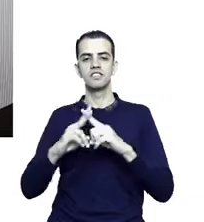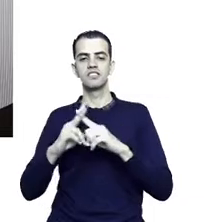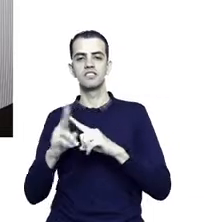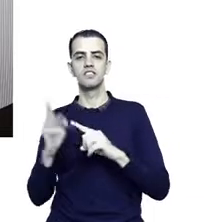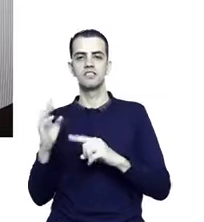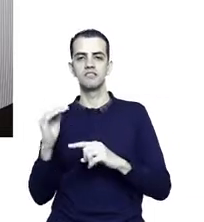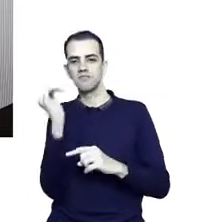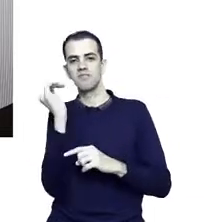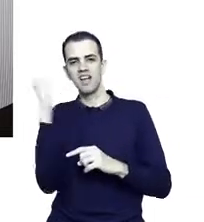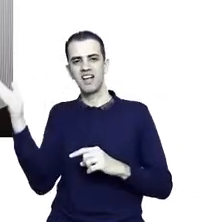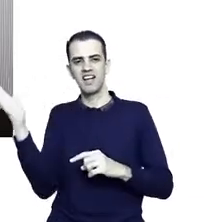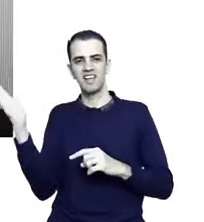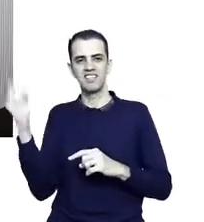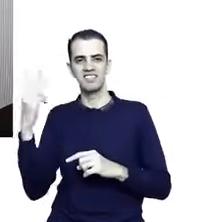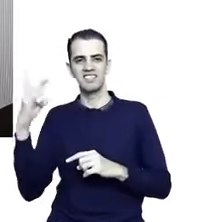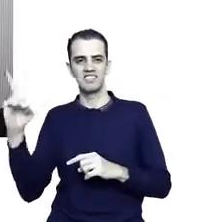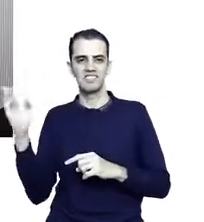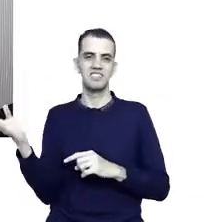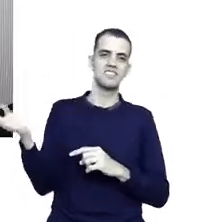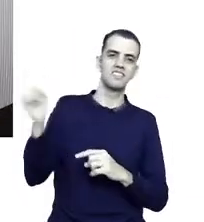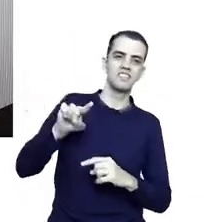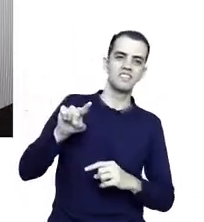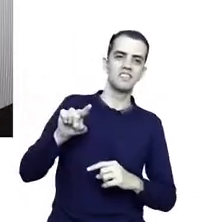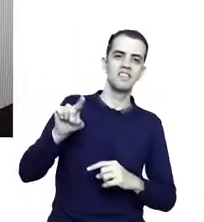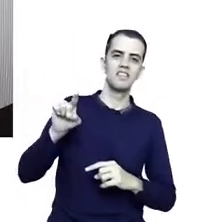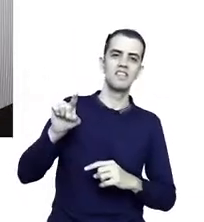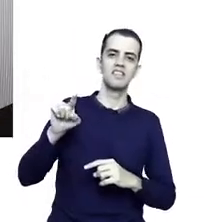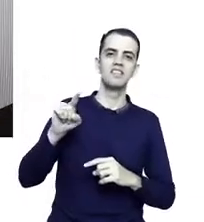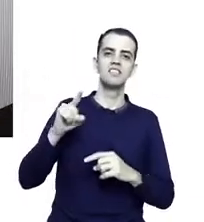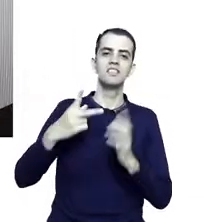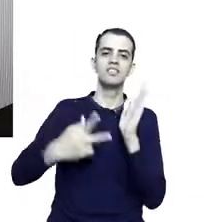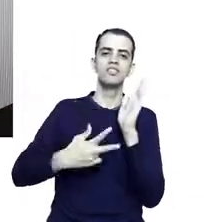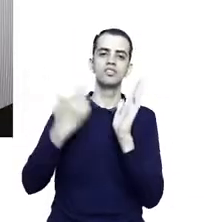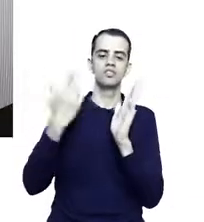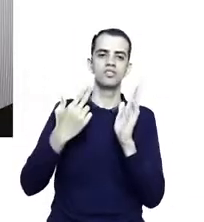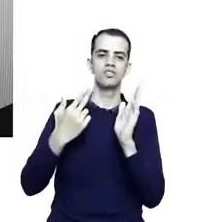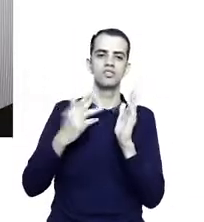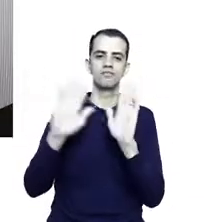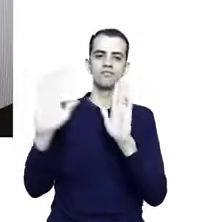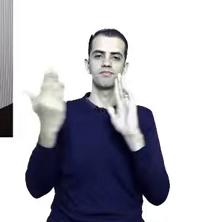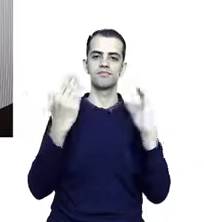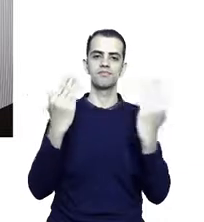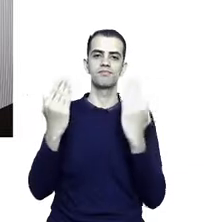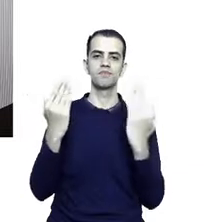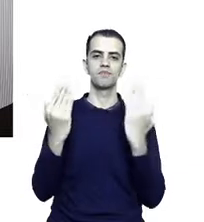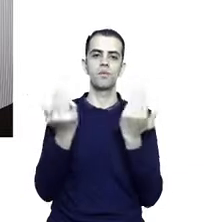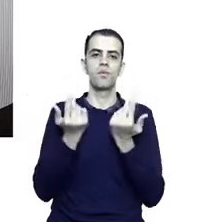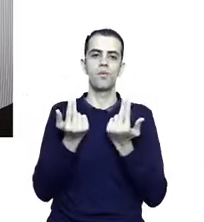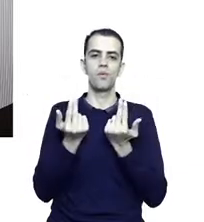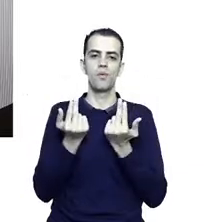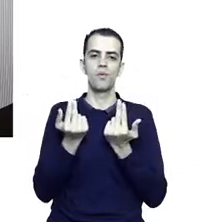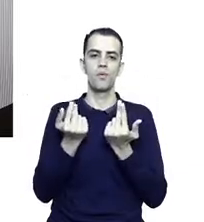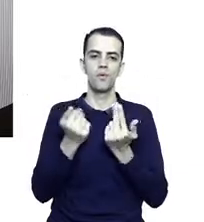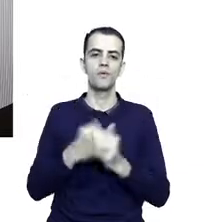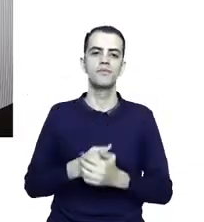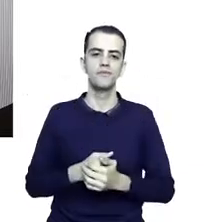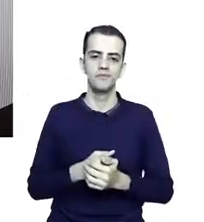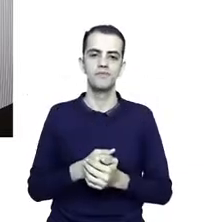fez no ensaio prototipado e, do outro lado, o controle intraoperatório, demonstrando aí que a